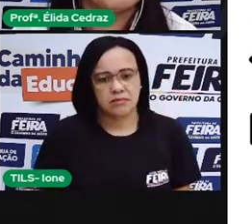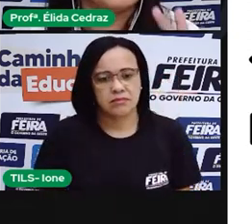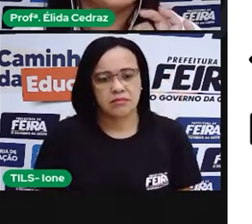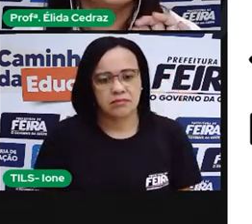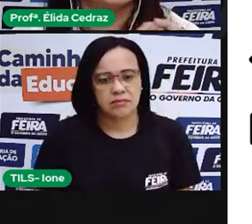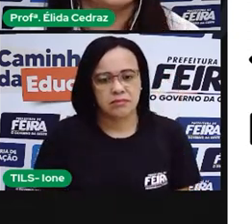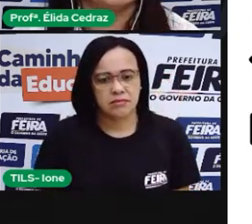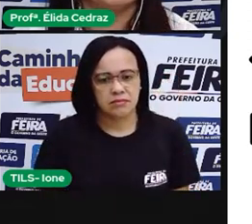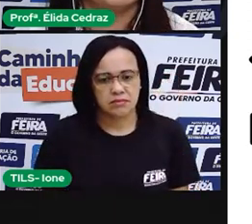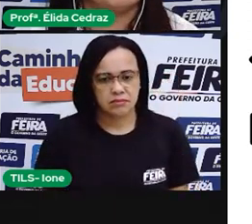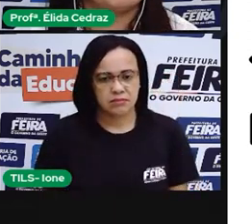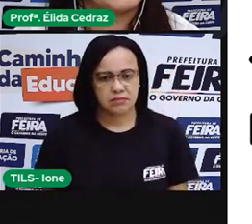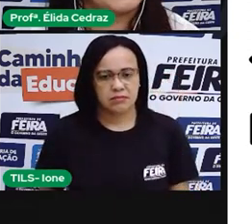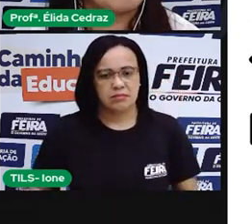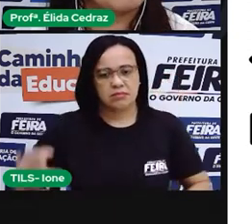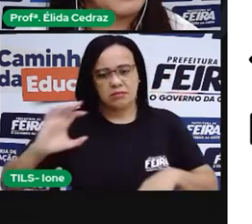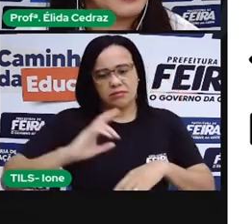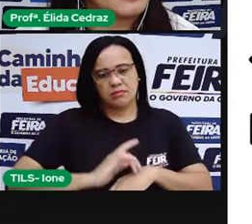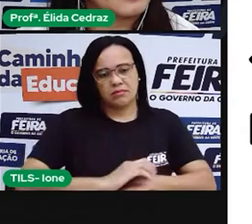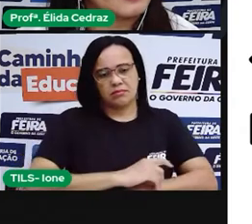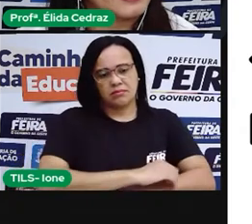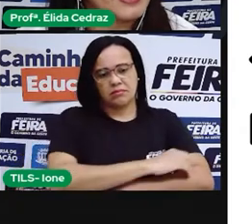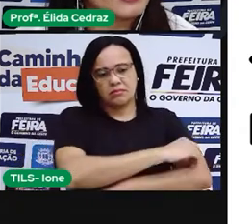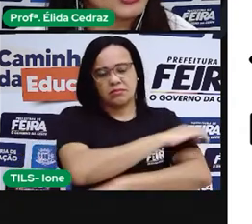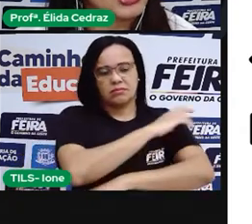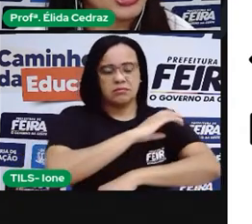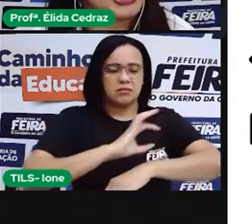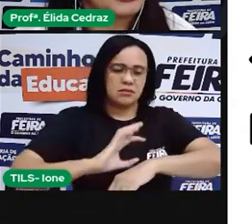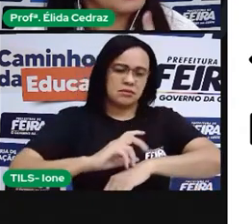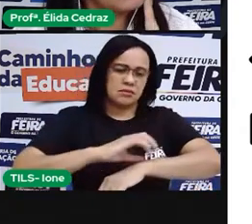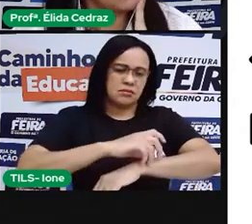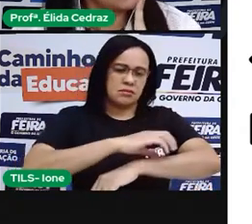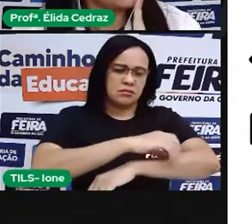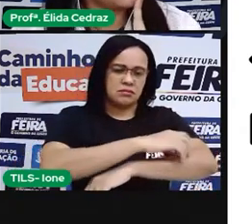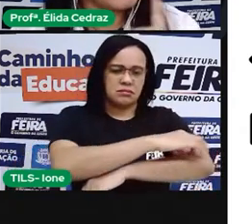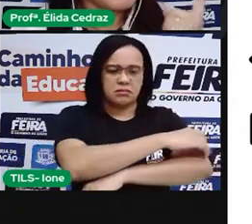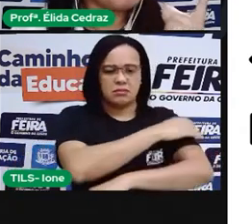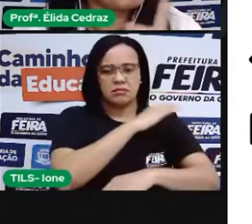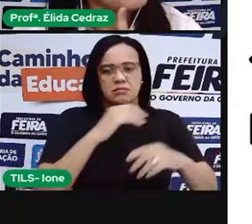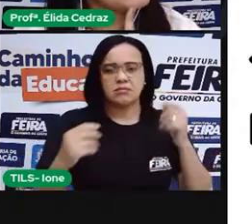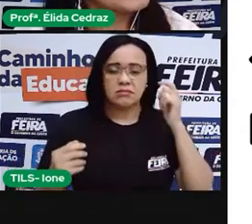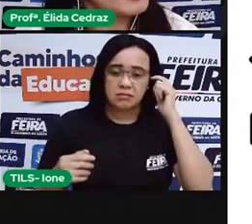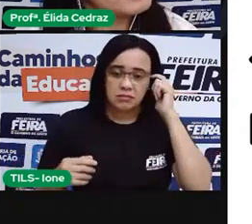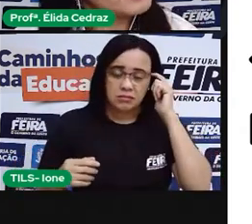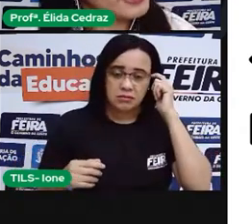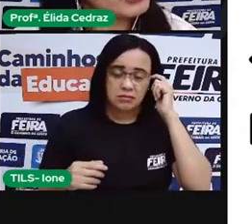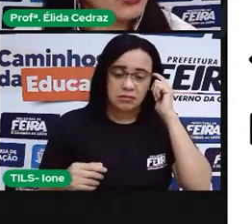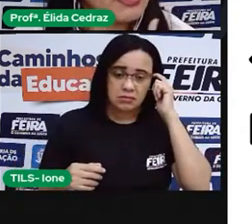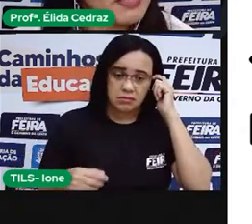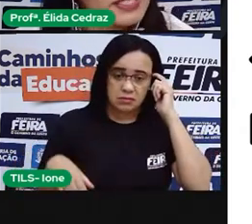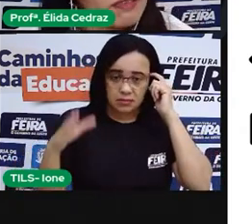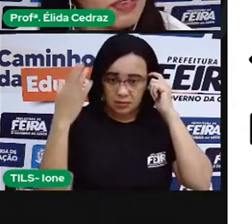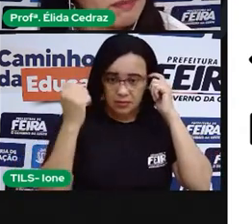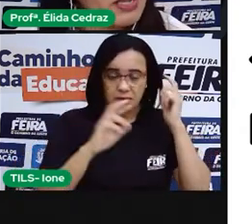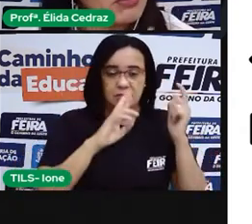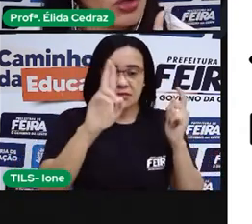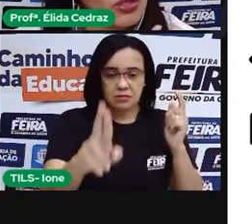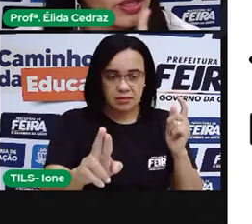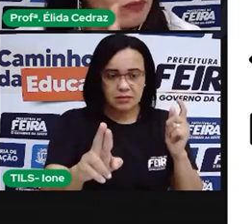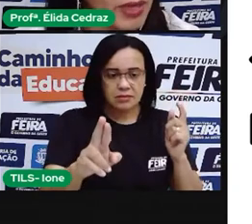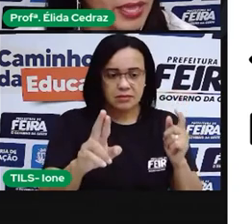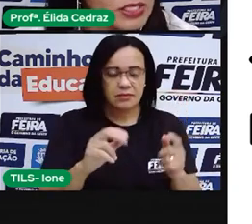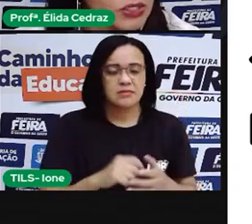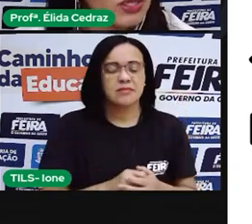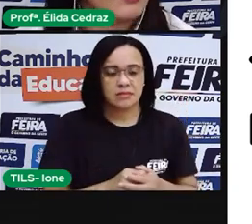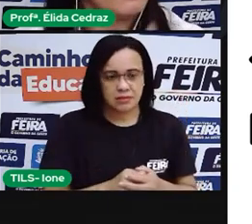bem. Subiu pela parede. Ah, Pró, eu já sei. Toda vez que vibrar, eu vou